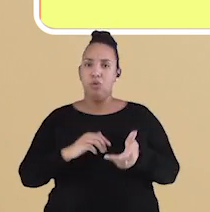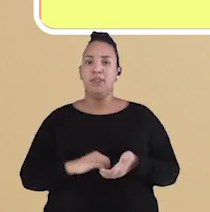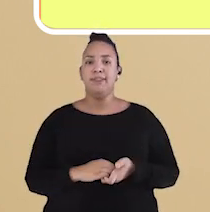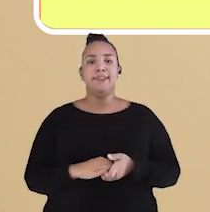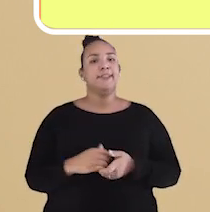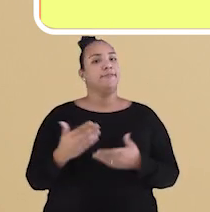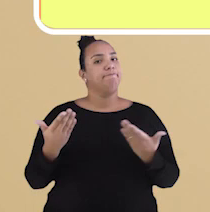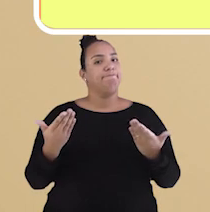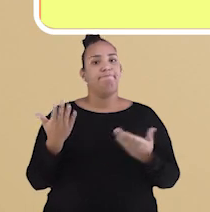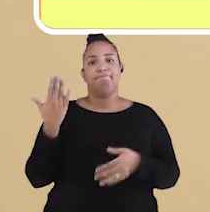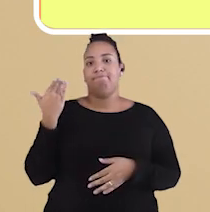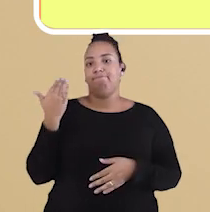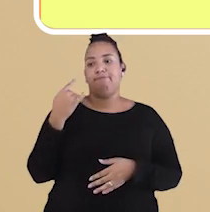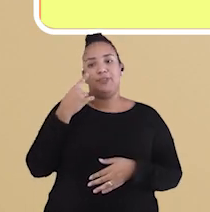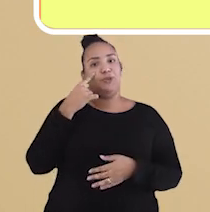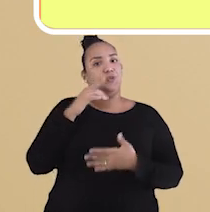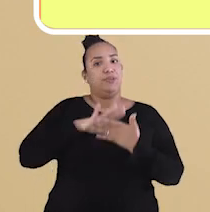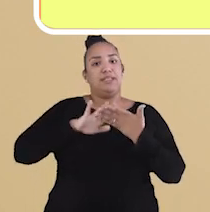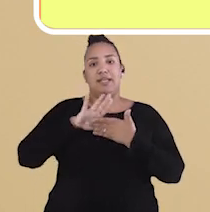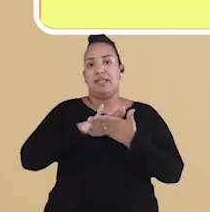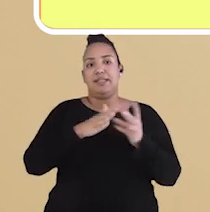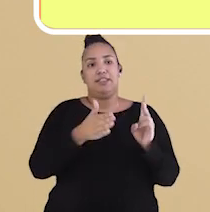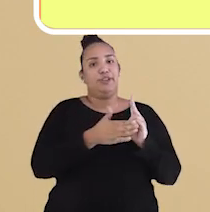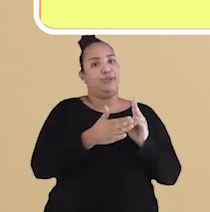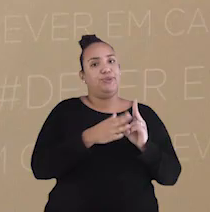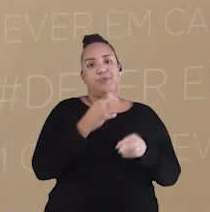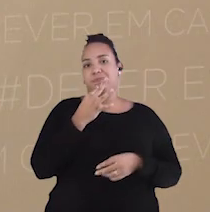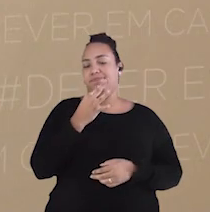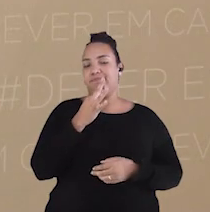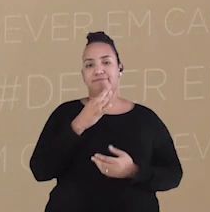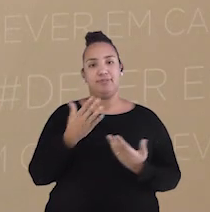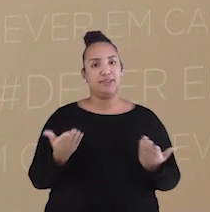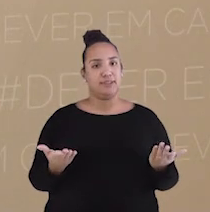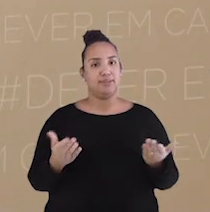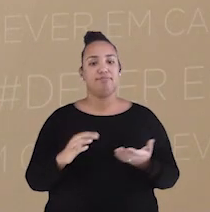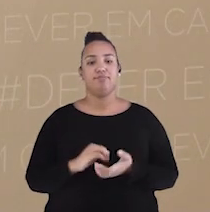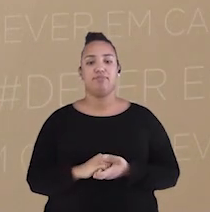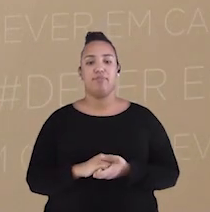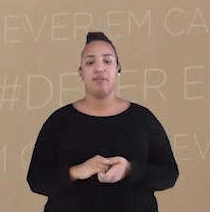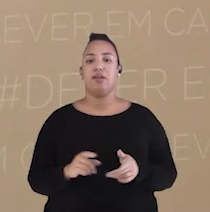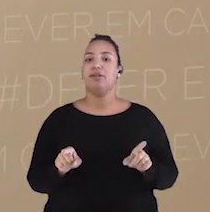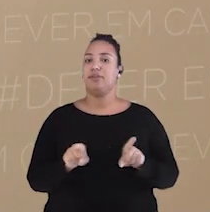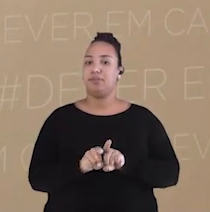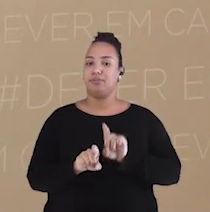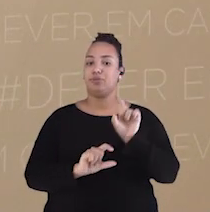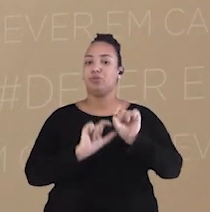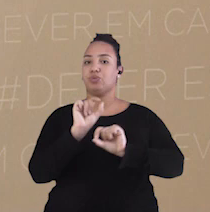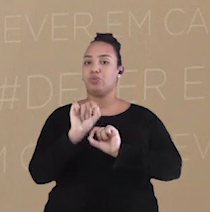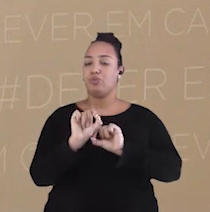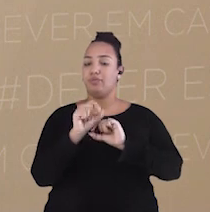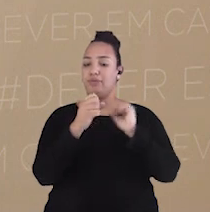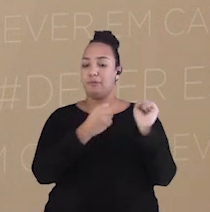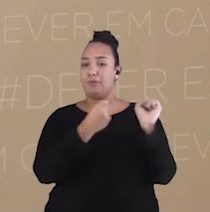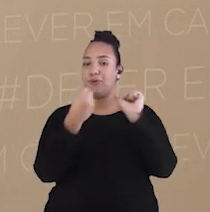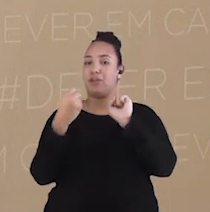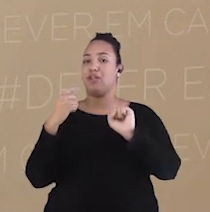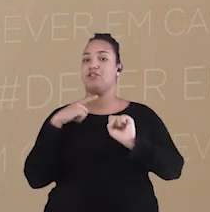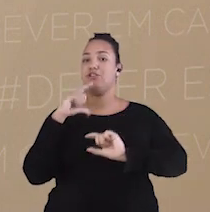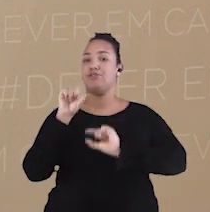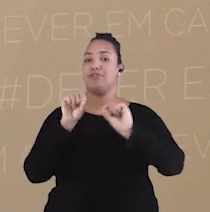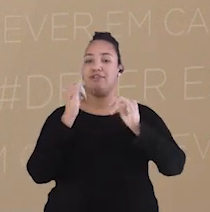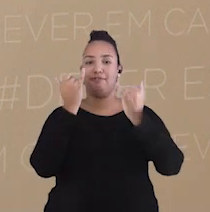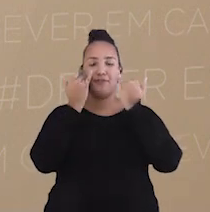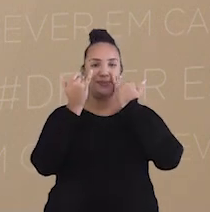que nunca tinha sido visto antes pelos nativos. Além de tudo, a arma mais poderosa, a